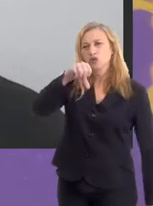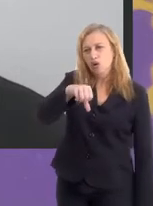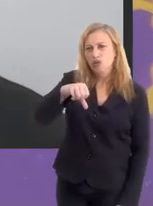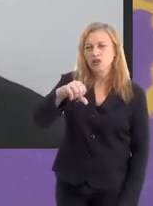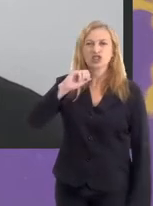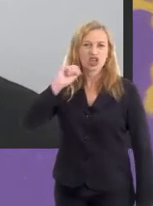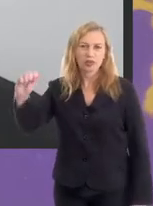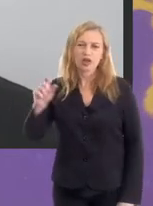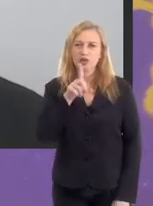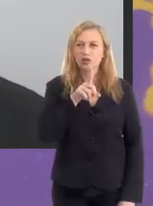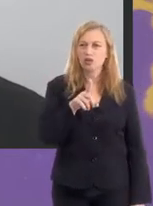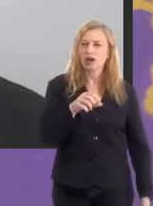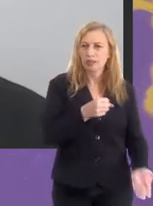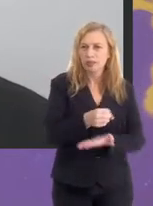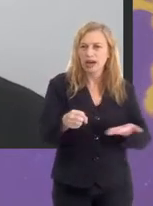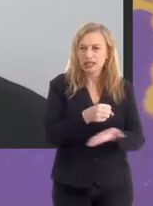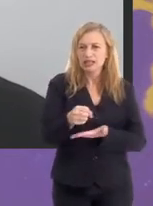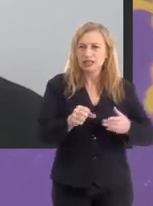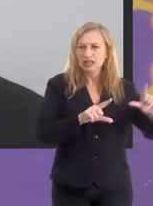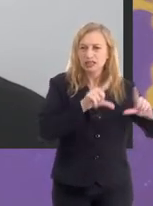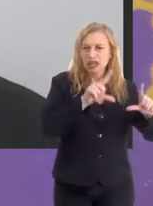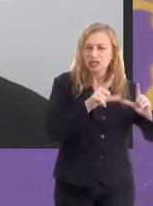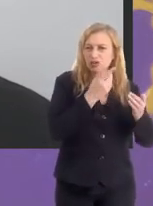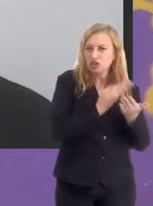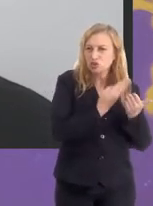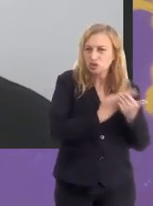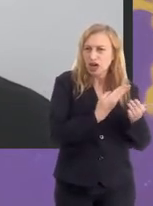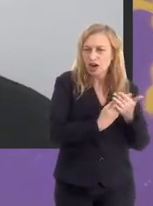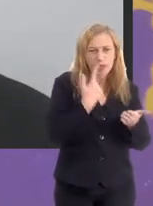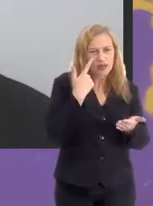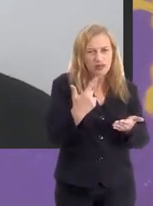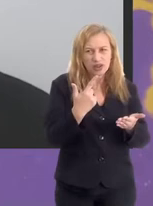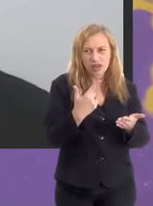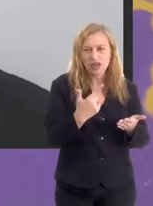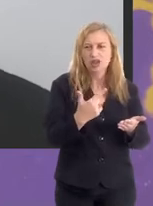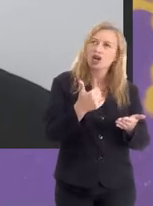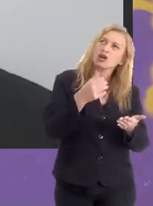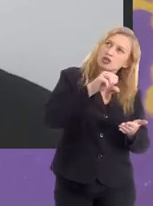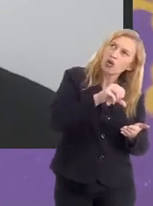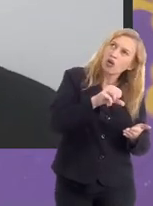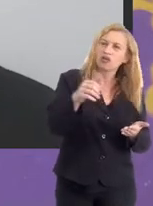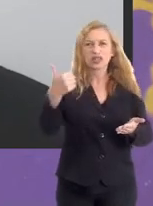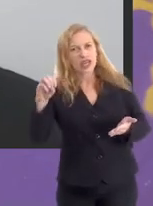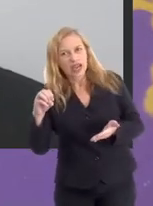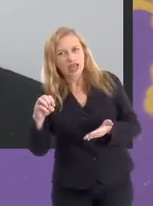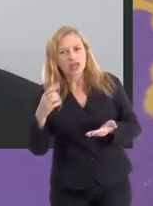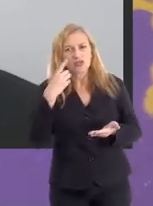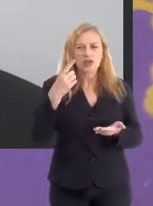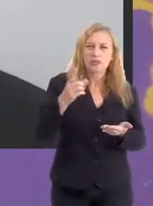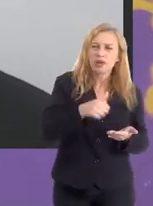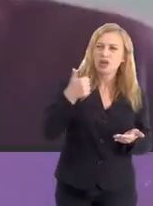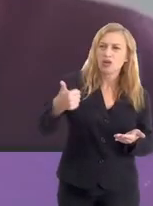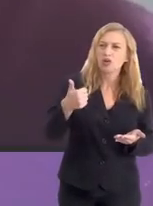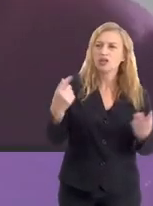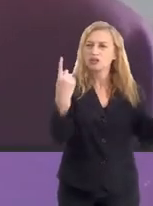nove de abril é a data-base em que a própria televisão ainda vai estudar começa a norte outro joga 10 outro outro